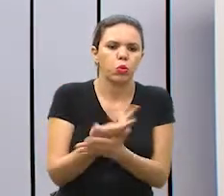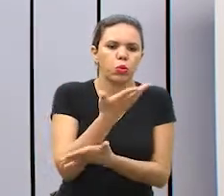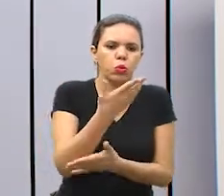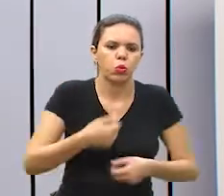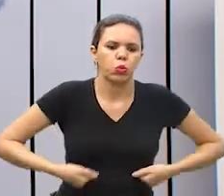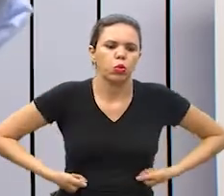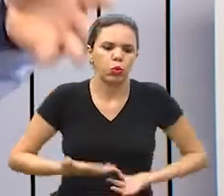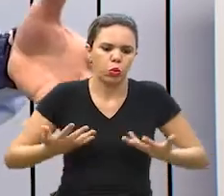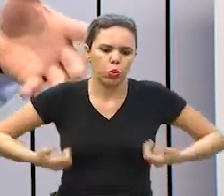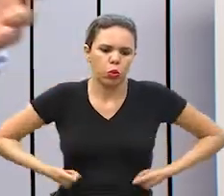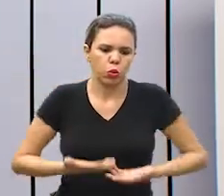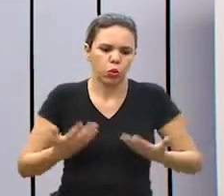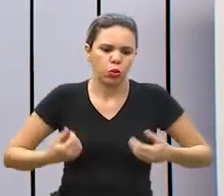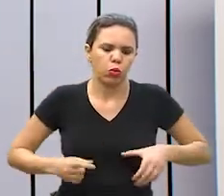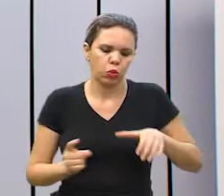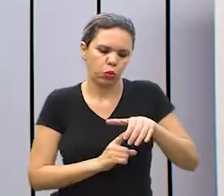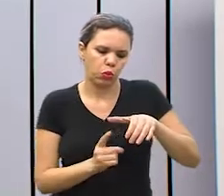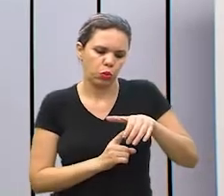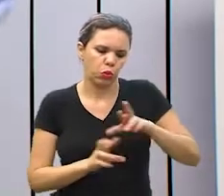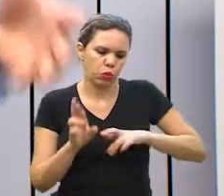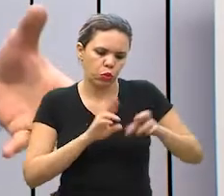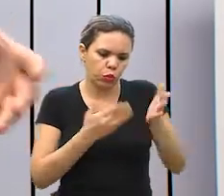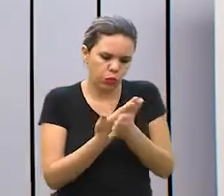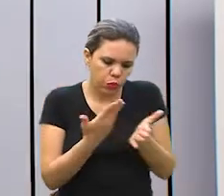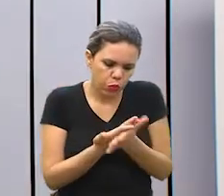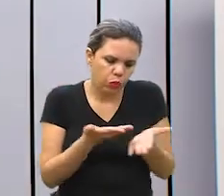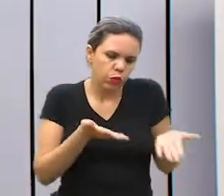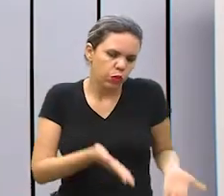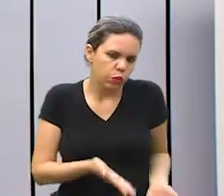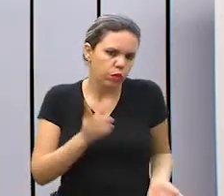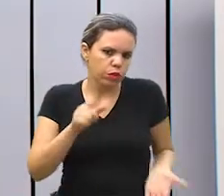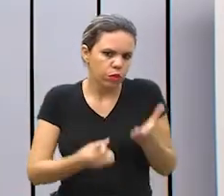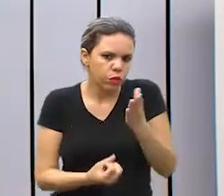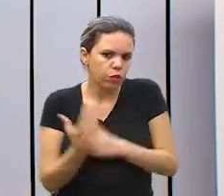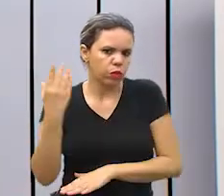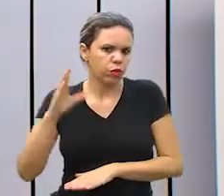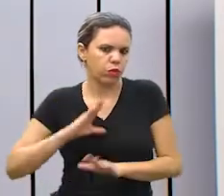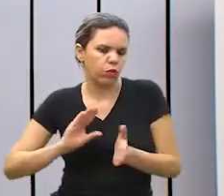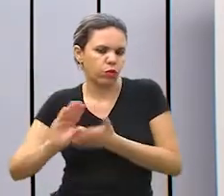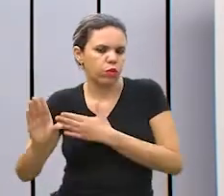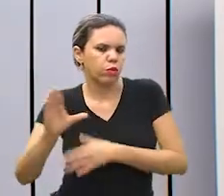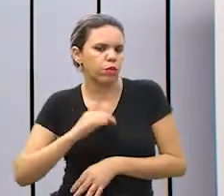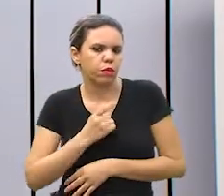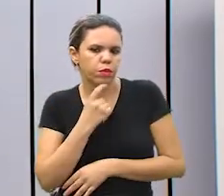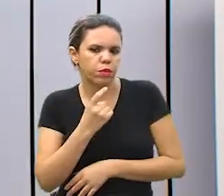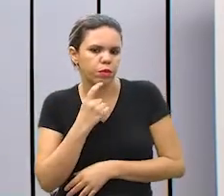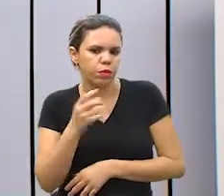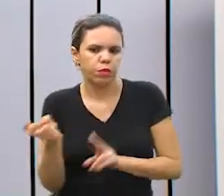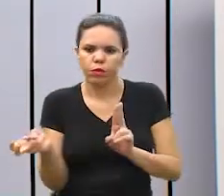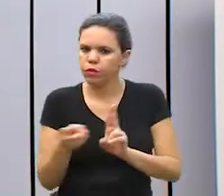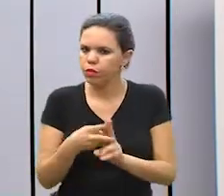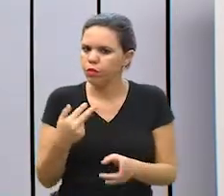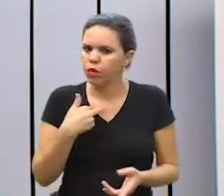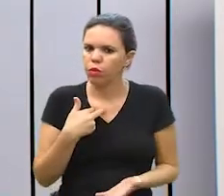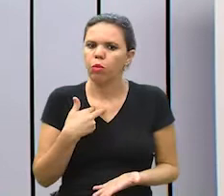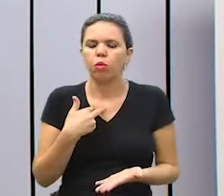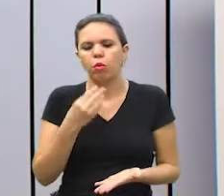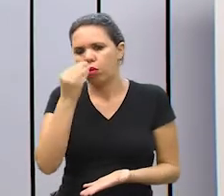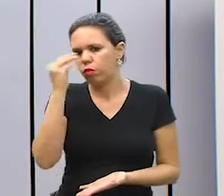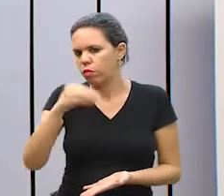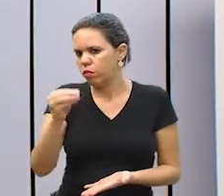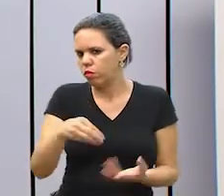aqui, vêm se consultar aqui, vêm estudar aqui, então gera riqueza para a cidade de Campinas. E o SUS não pode se furtar a